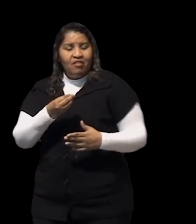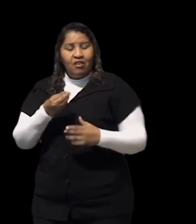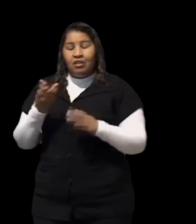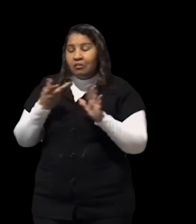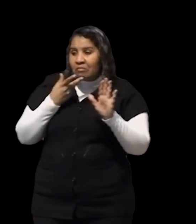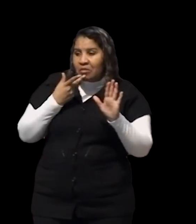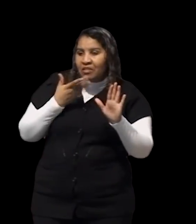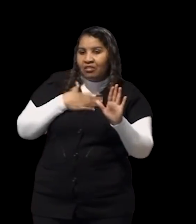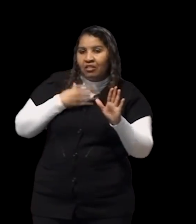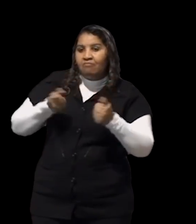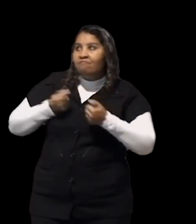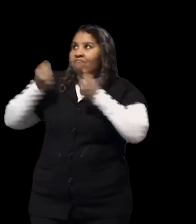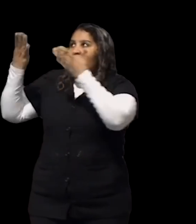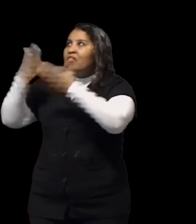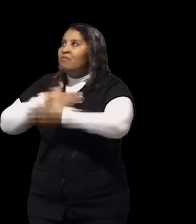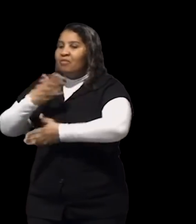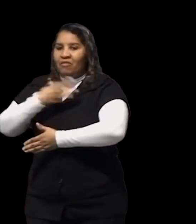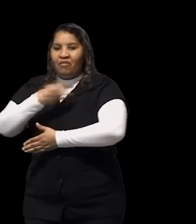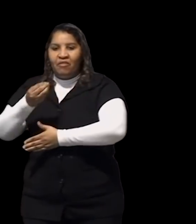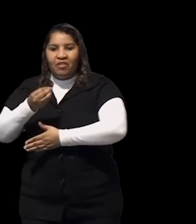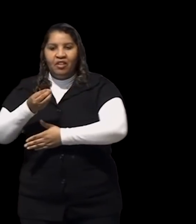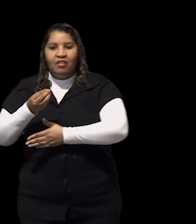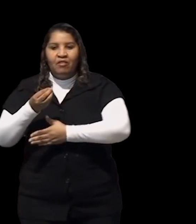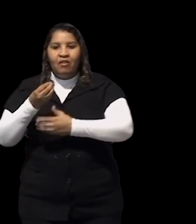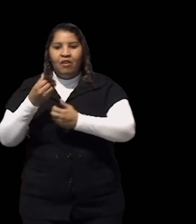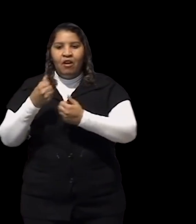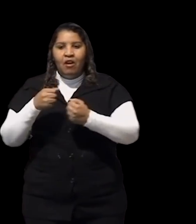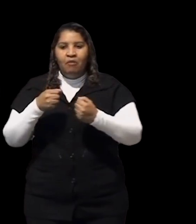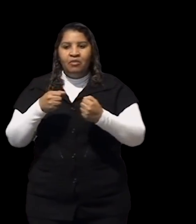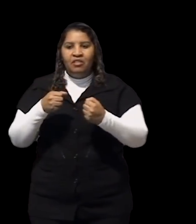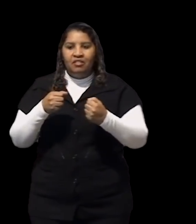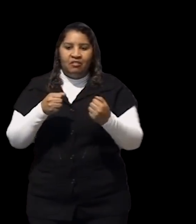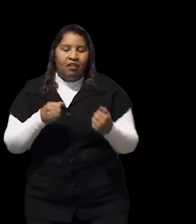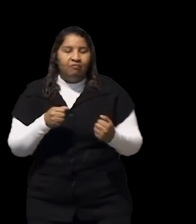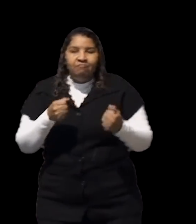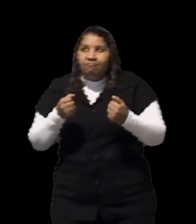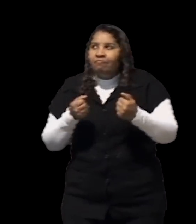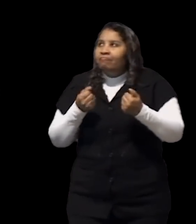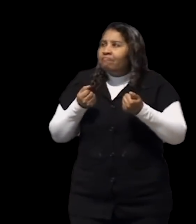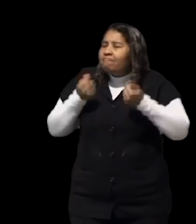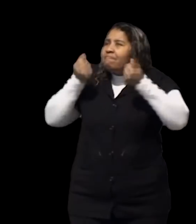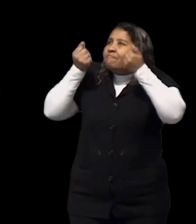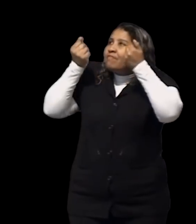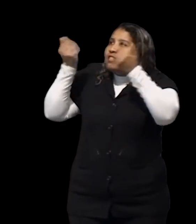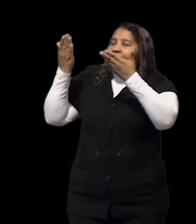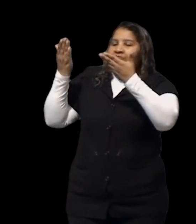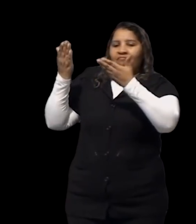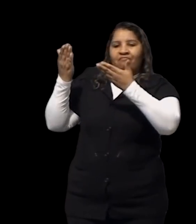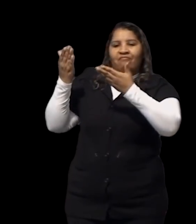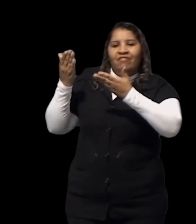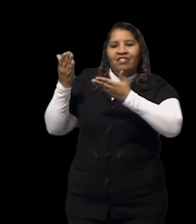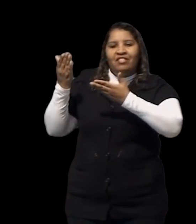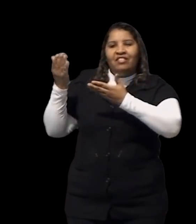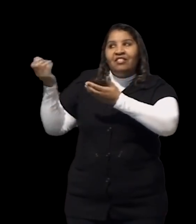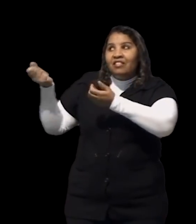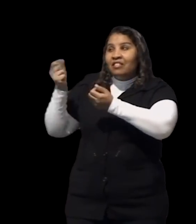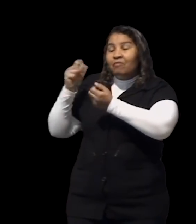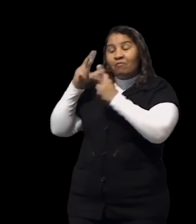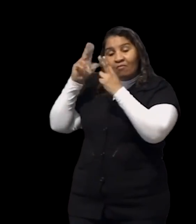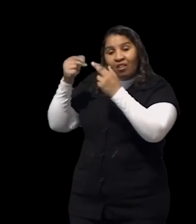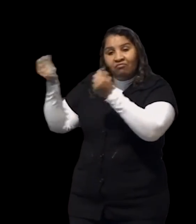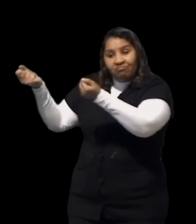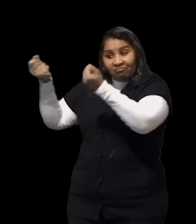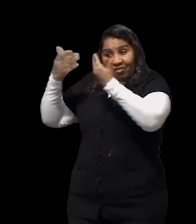dos meus filhos eu tive que cumprir até mesmo aquelas que doeram muito no meu bolso ou que eu tive que sacrificar